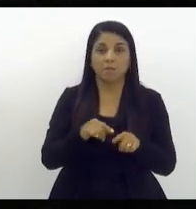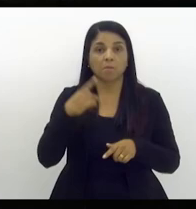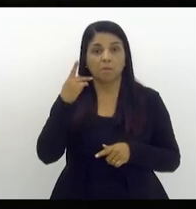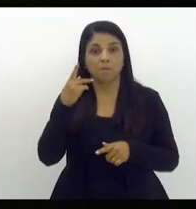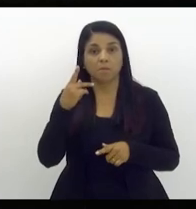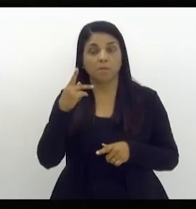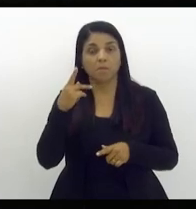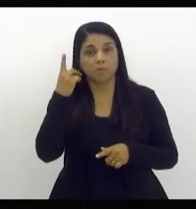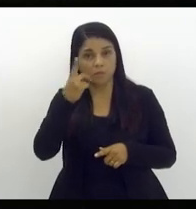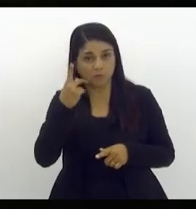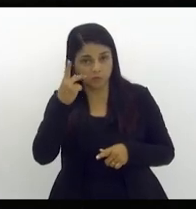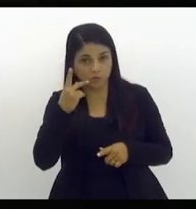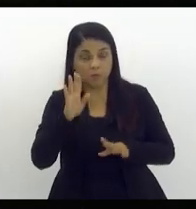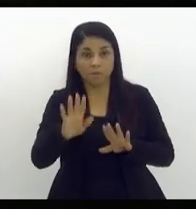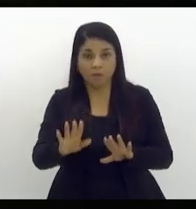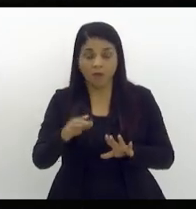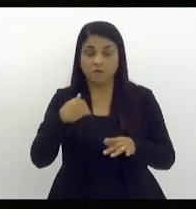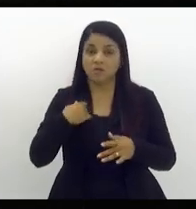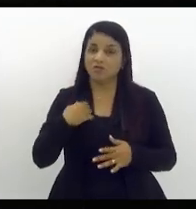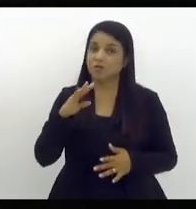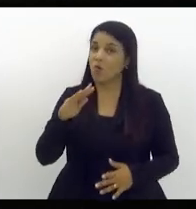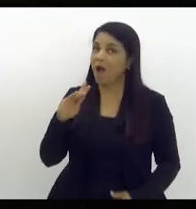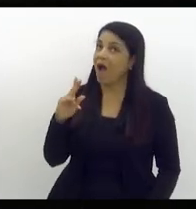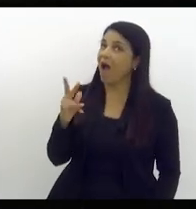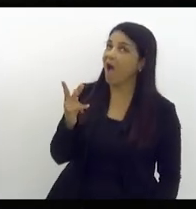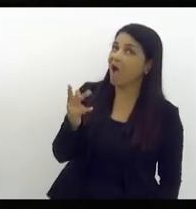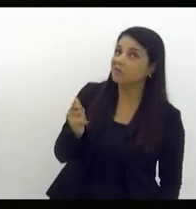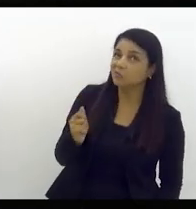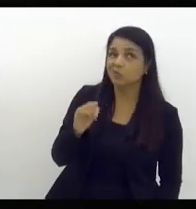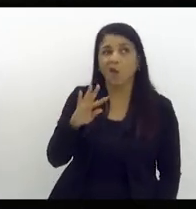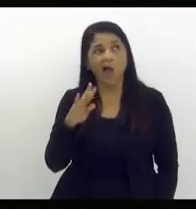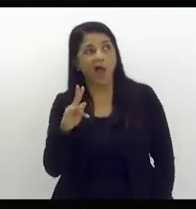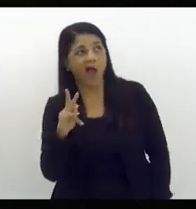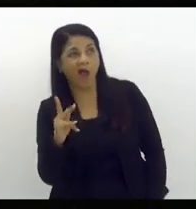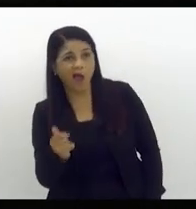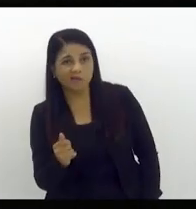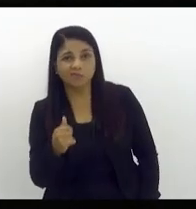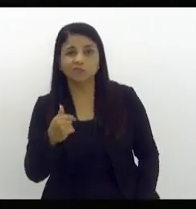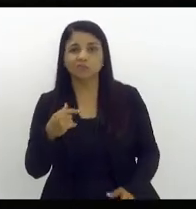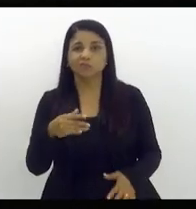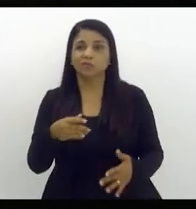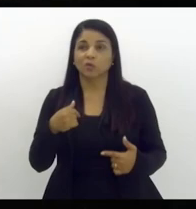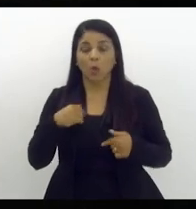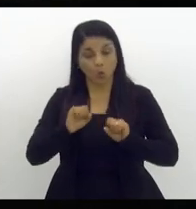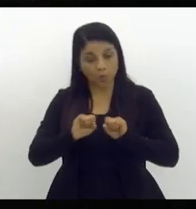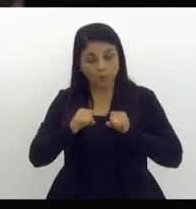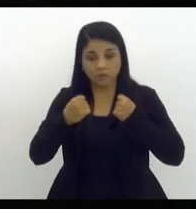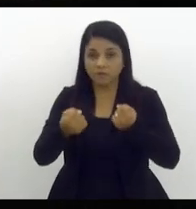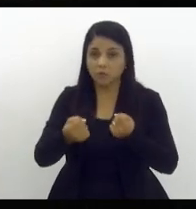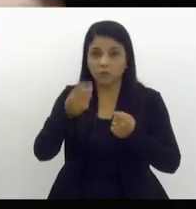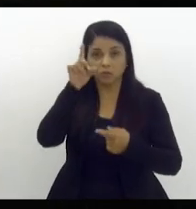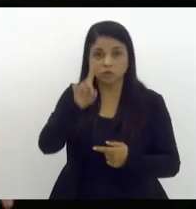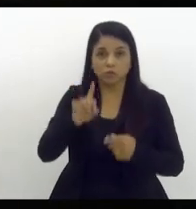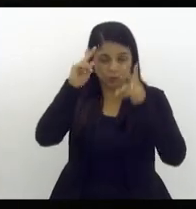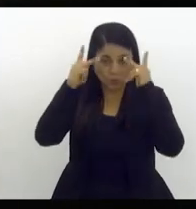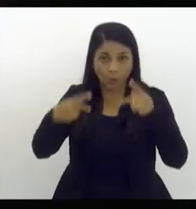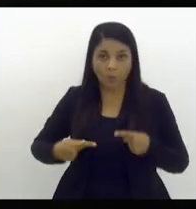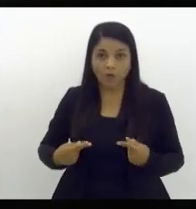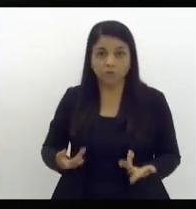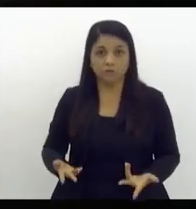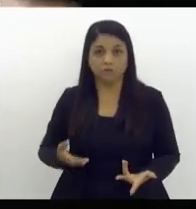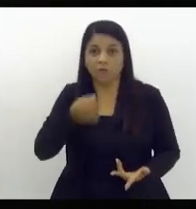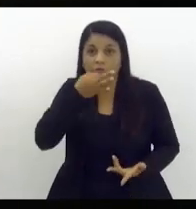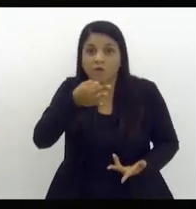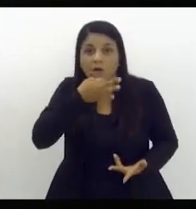nossos achismos não constroem, porque se é o lugar de fala do policial, eu, como defensora de direitos humanos, vou trazer o lugar de fala